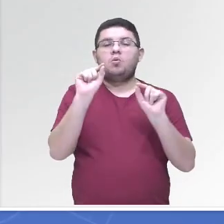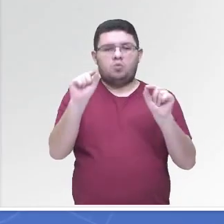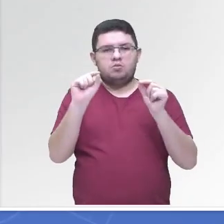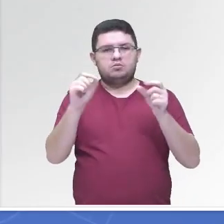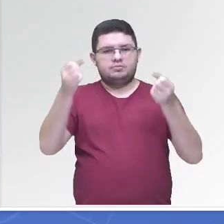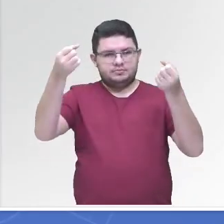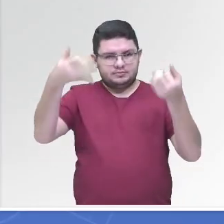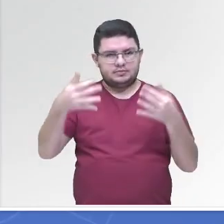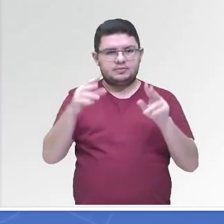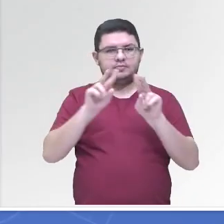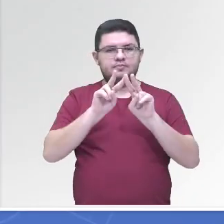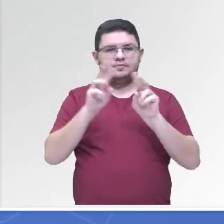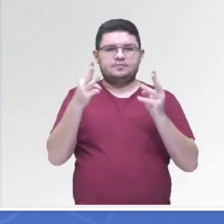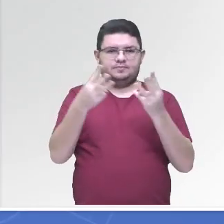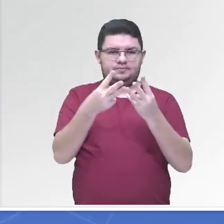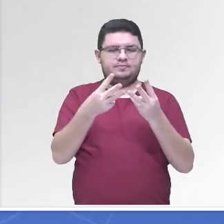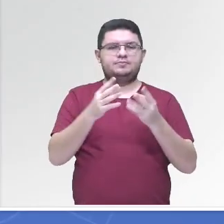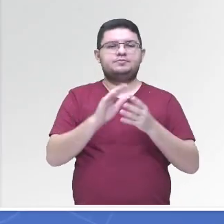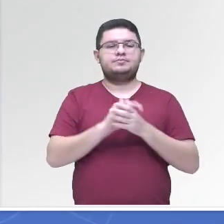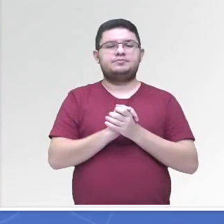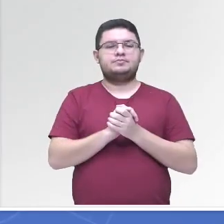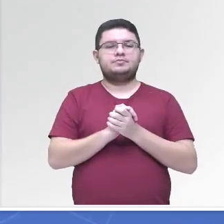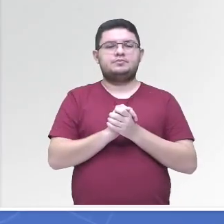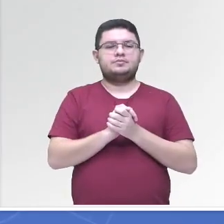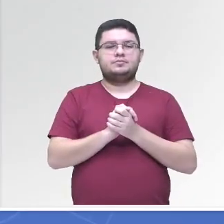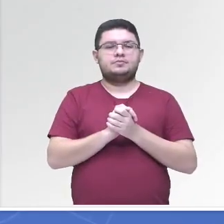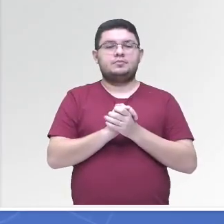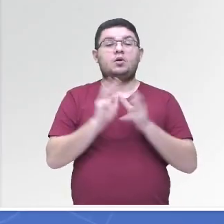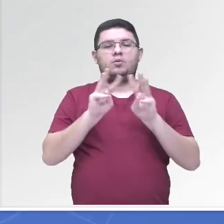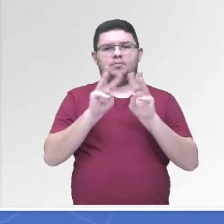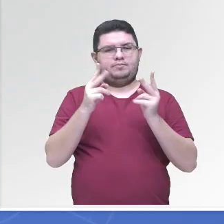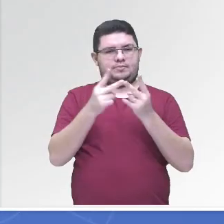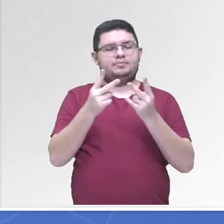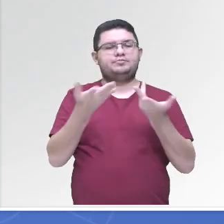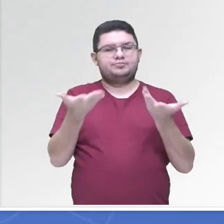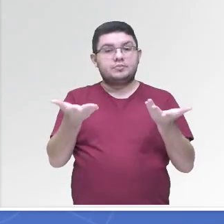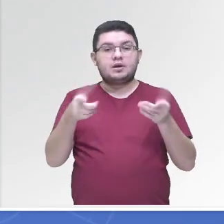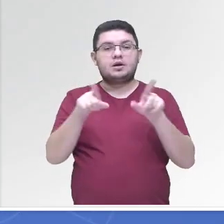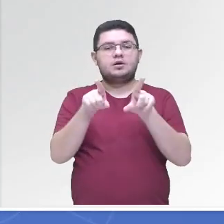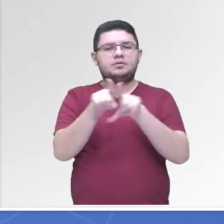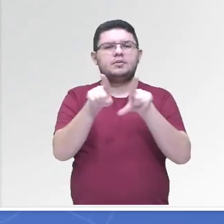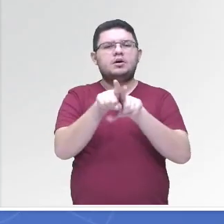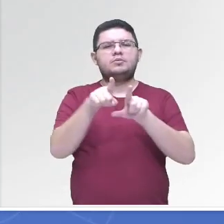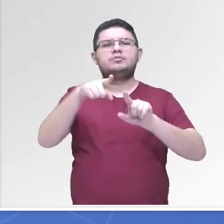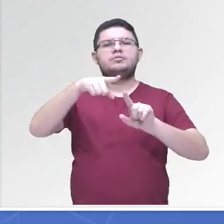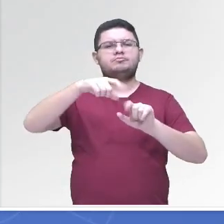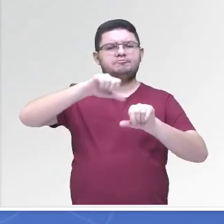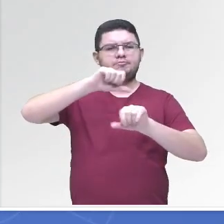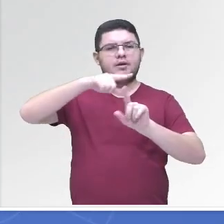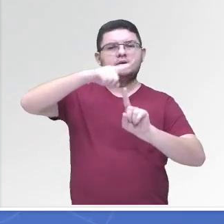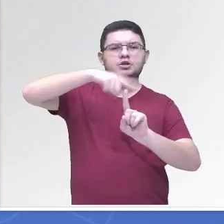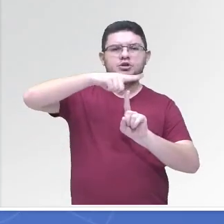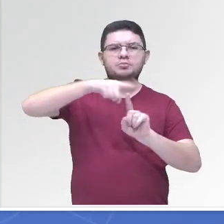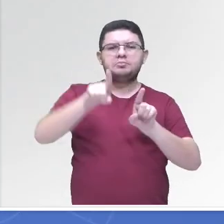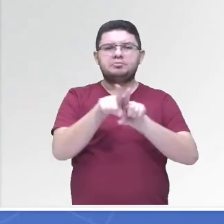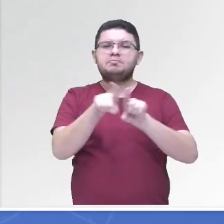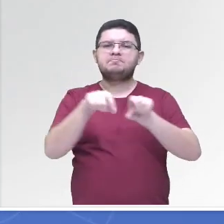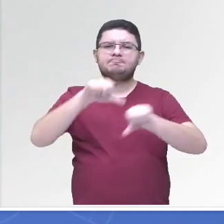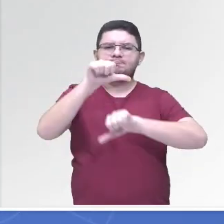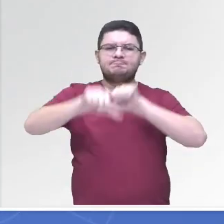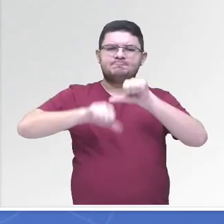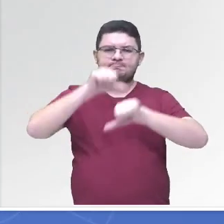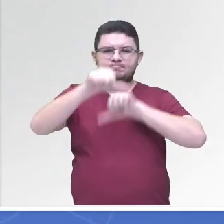a matéria e principalmente os estados físicos da matéria e as suas transformações,